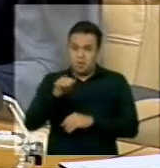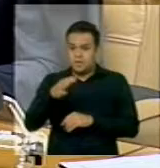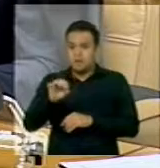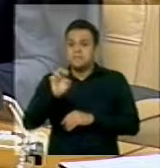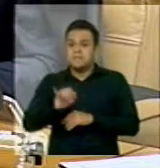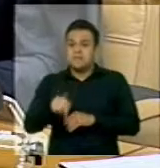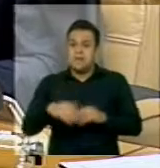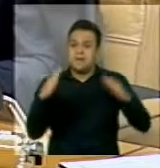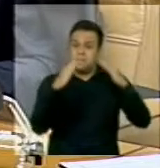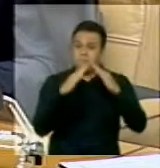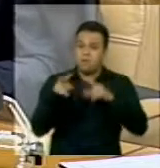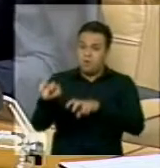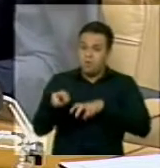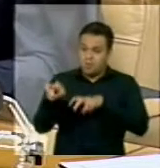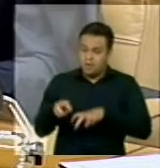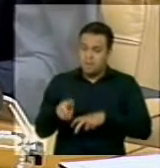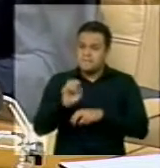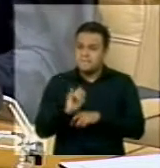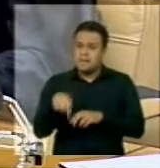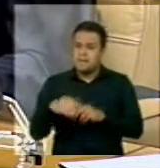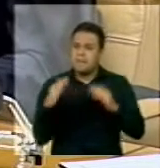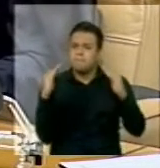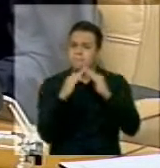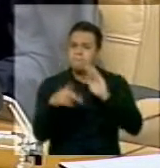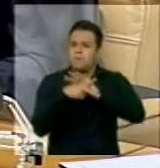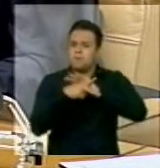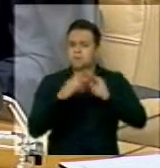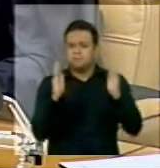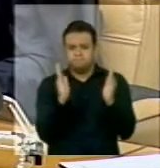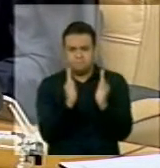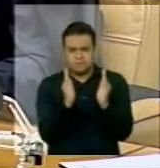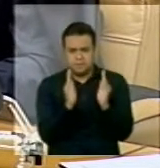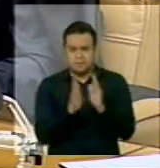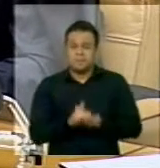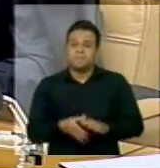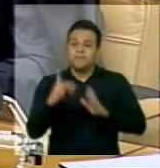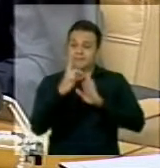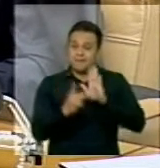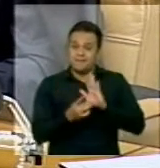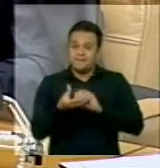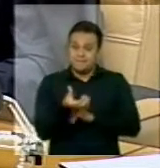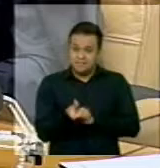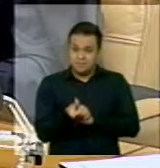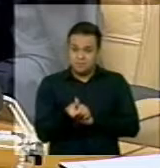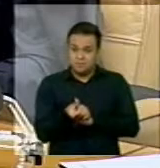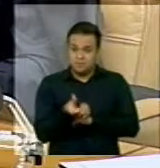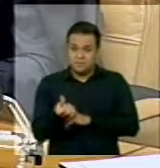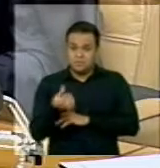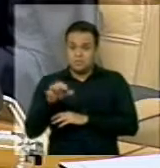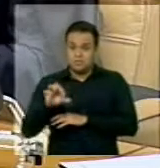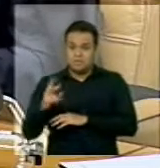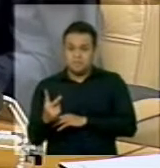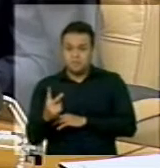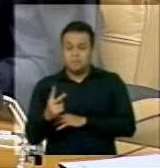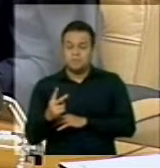rural que configure pequena propriedade. O decreto 6.992 de 2009, que regulamentou